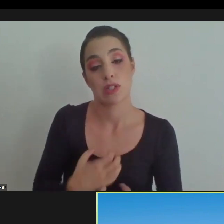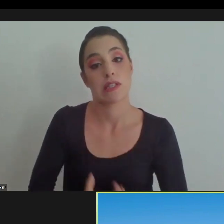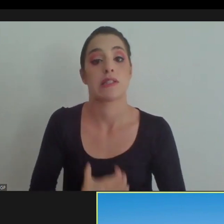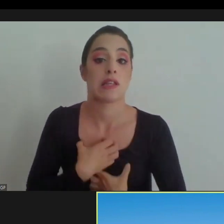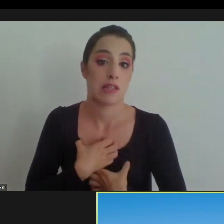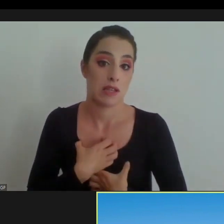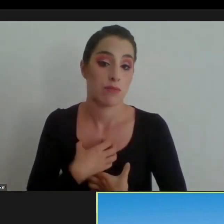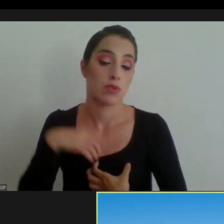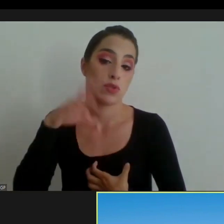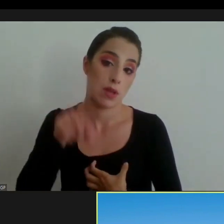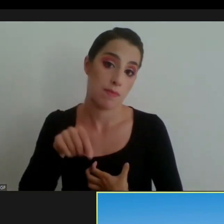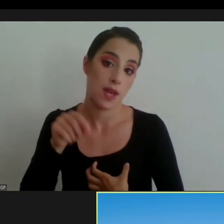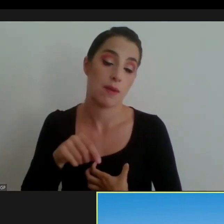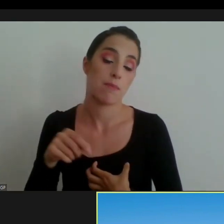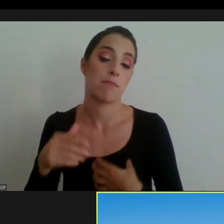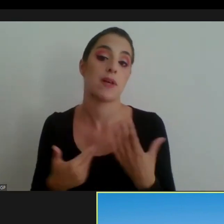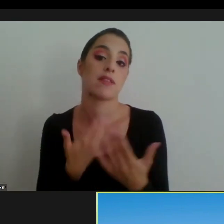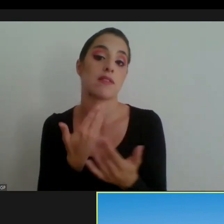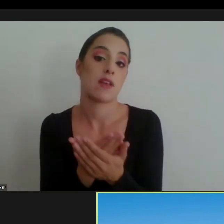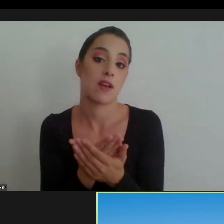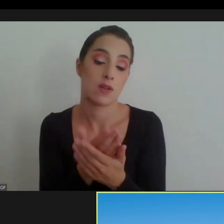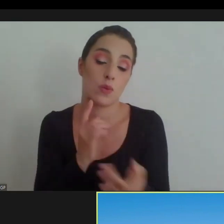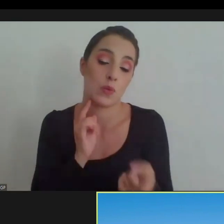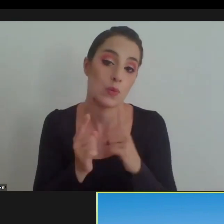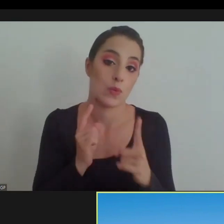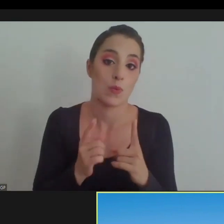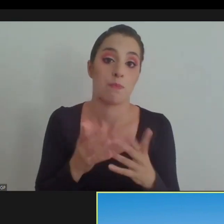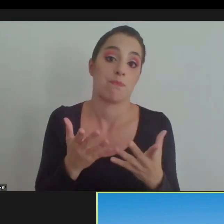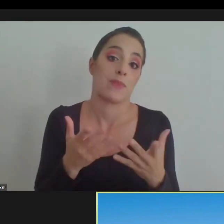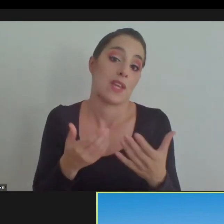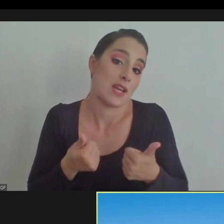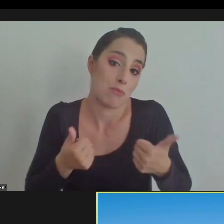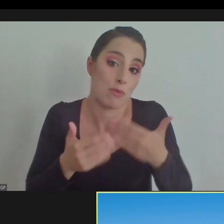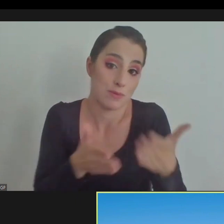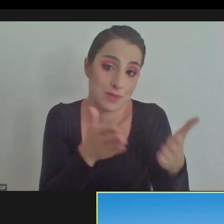sentimos para conseguir levar a bom porto.